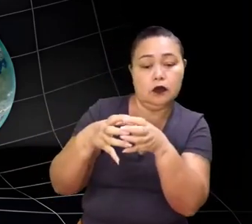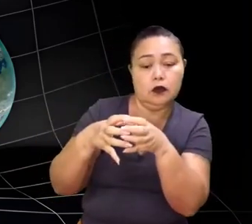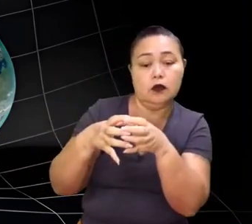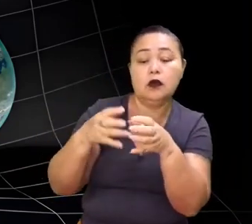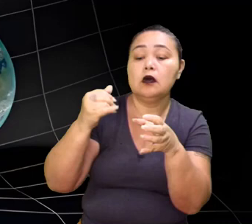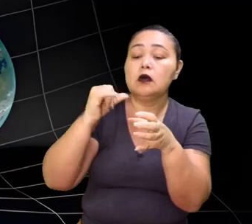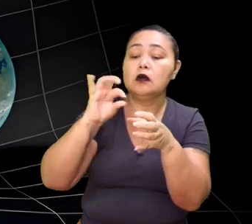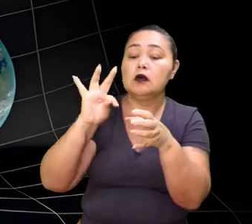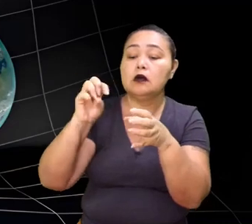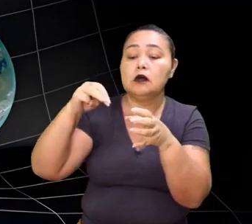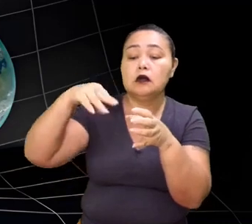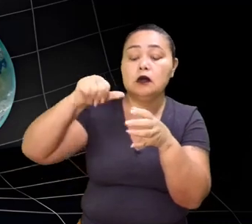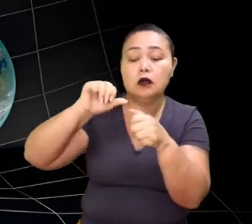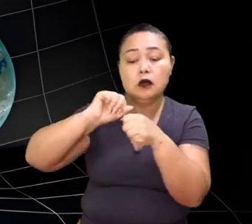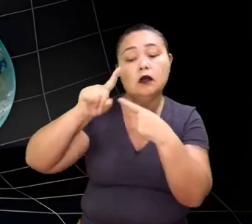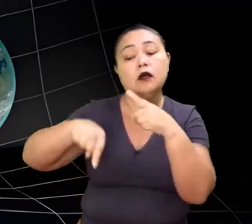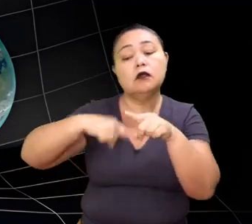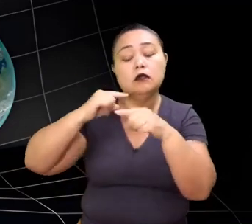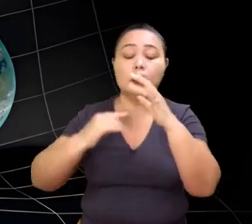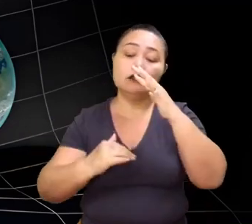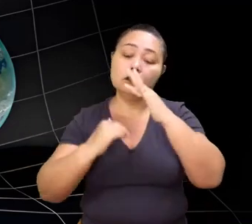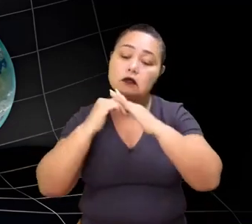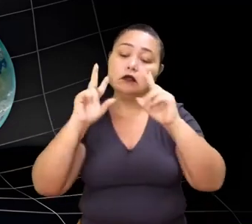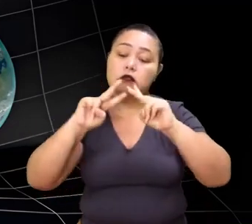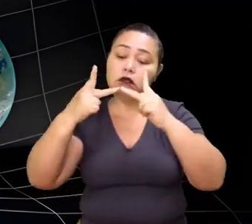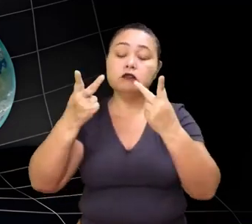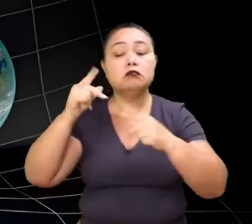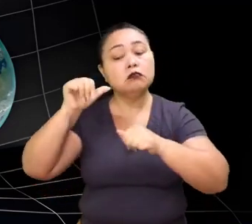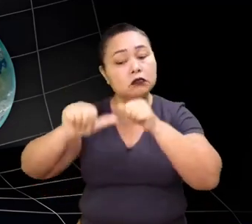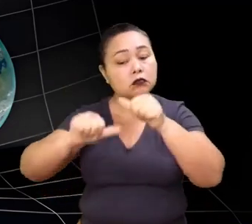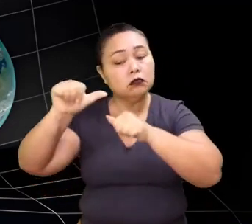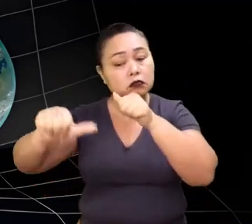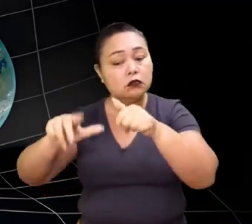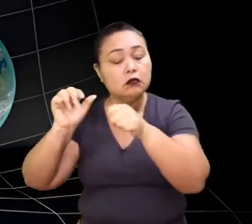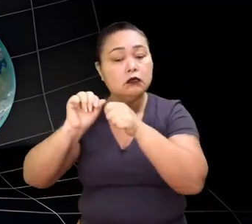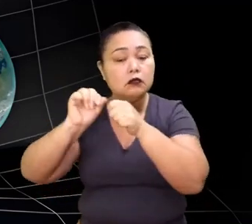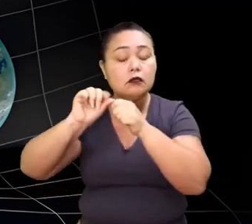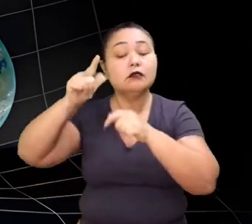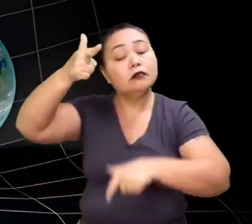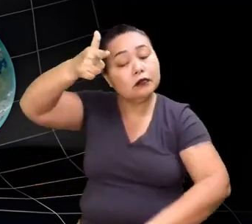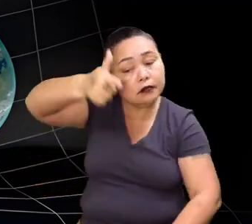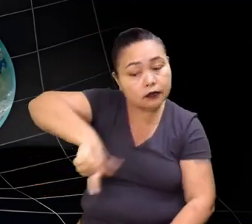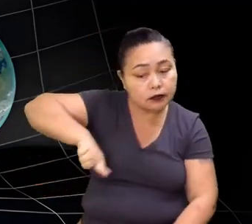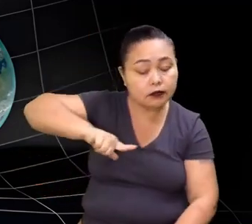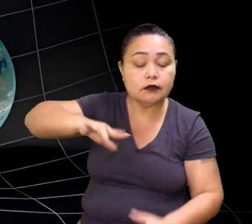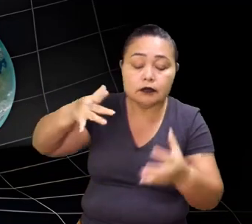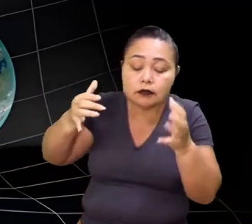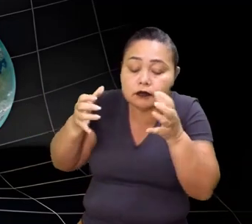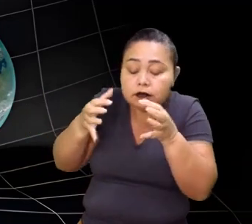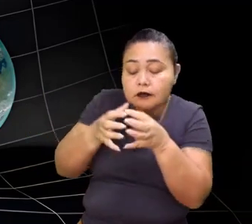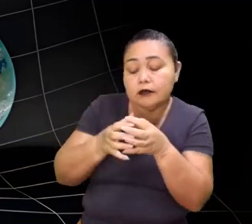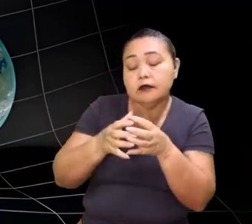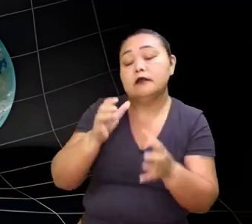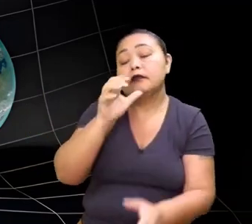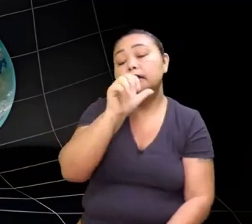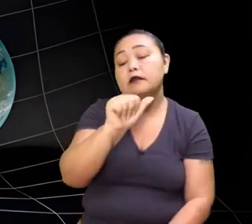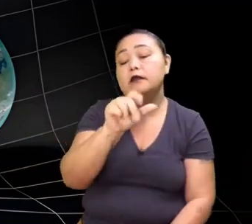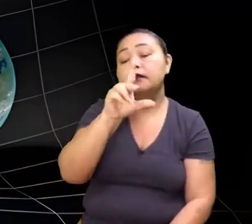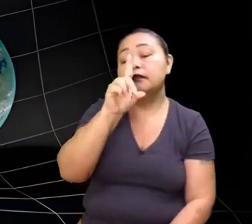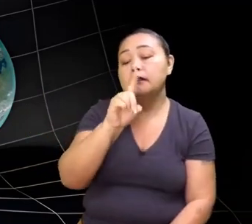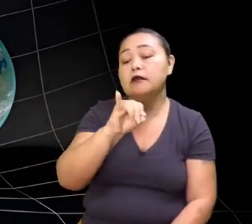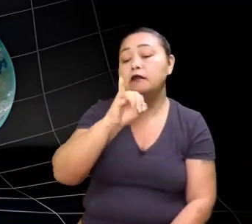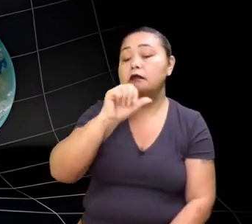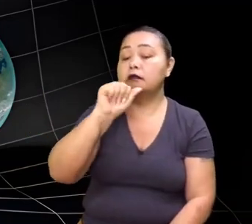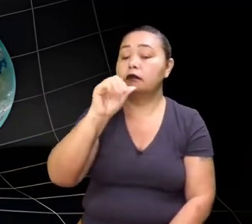isotérmico temperatura não varia mas a pressão e o volume variam e de novo uma contração adiabática